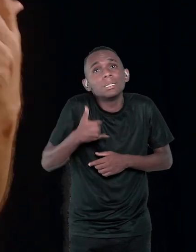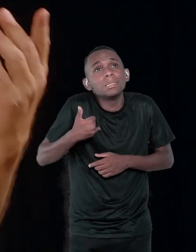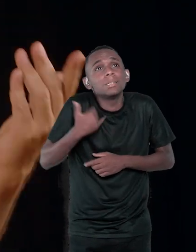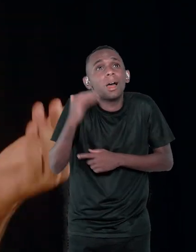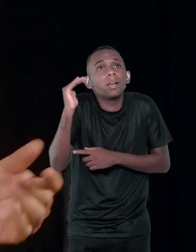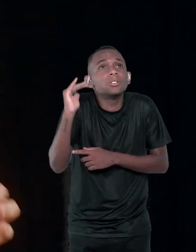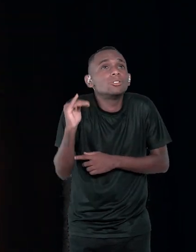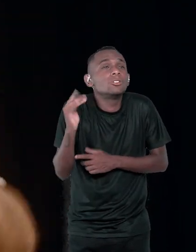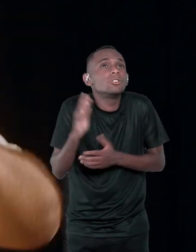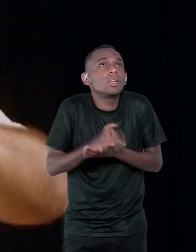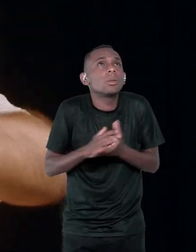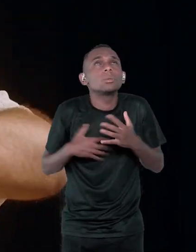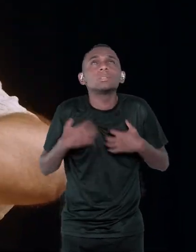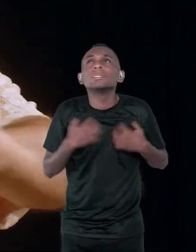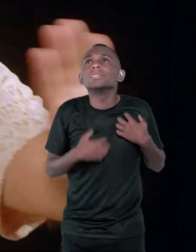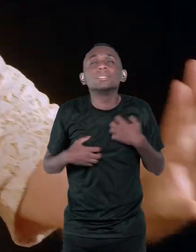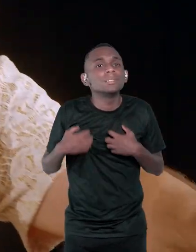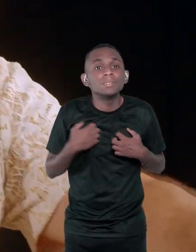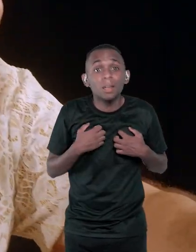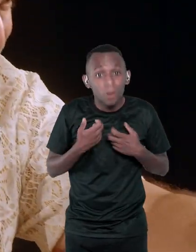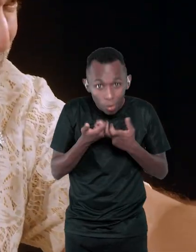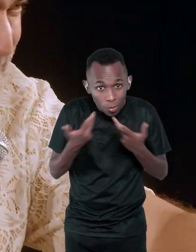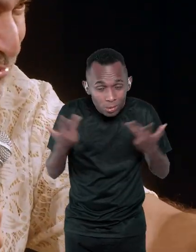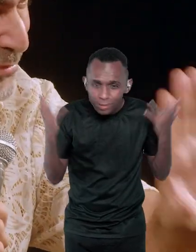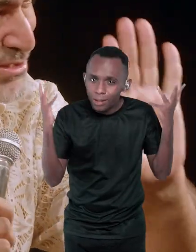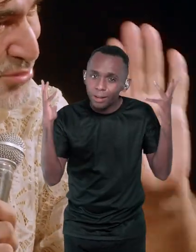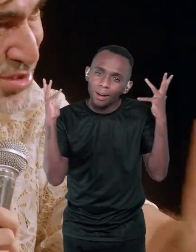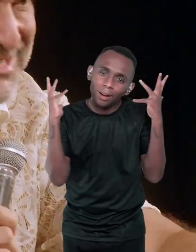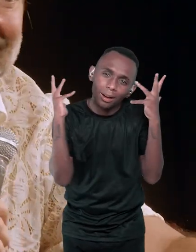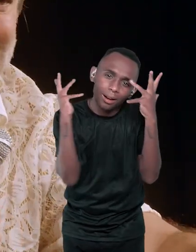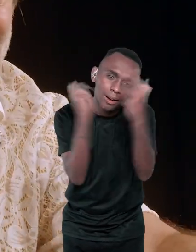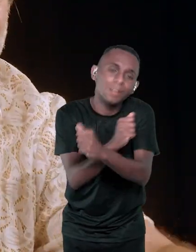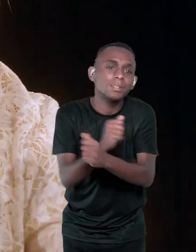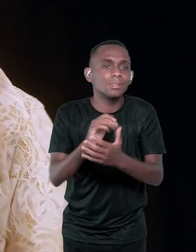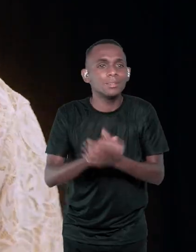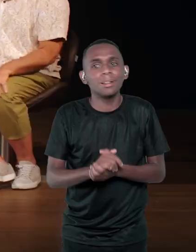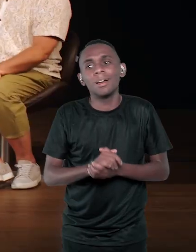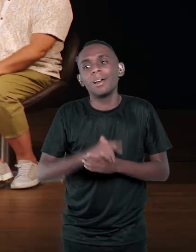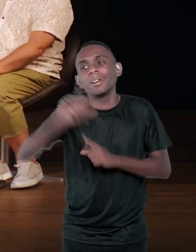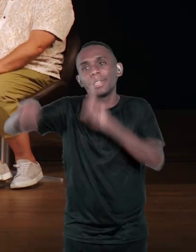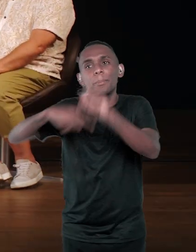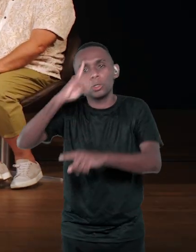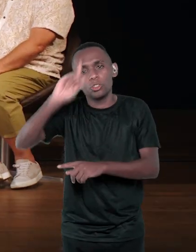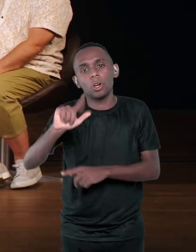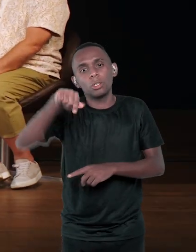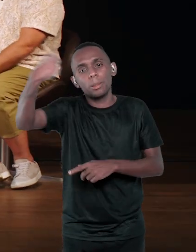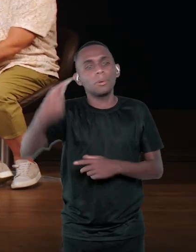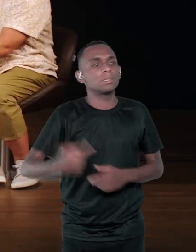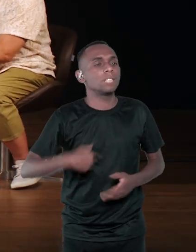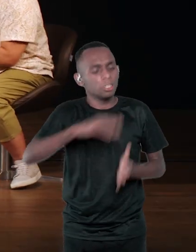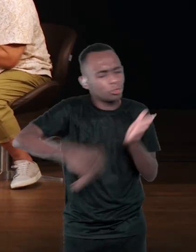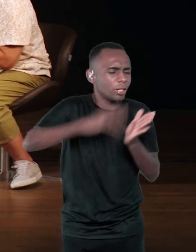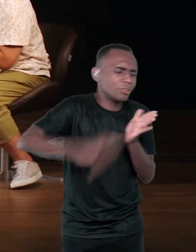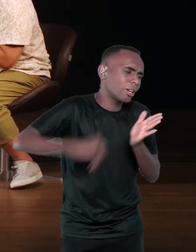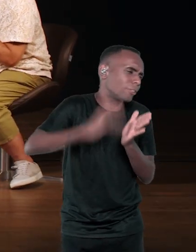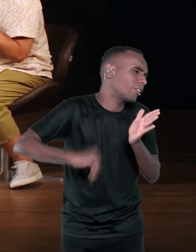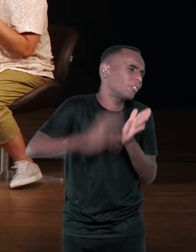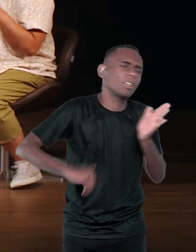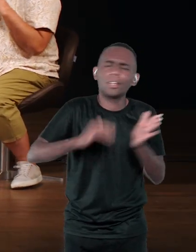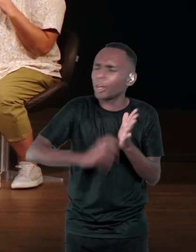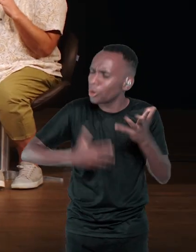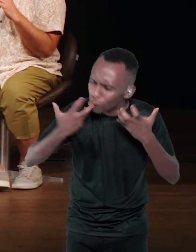Eu me descontrolava aqui. Era a coisa mais linda, tá no livro. Mas no dia seguinte, ela falou assim, tira essa porcaria. Não